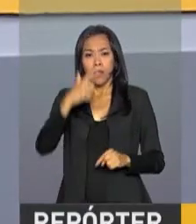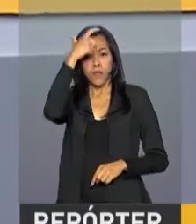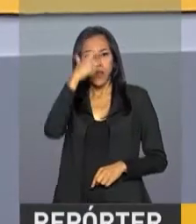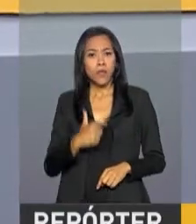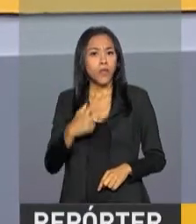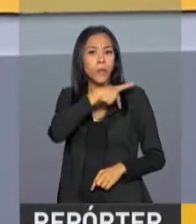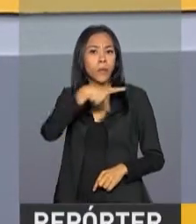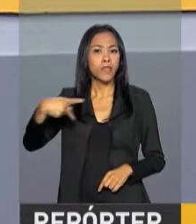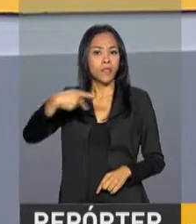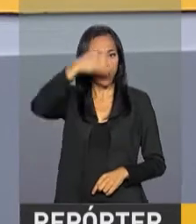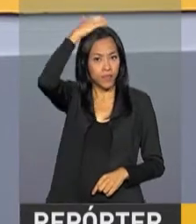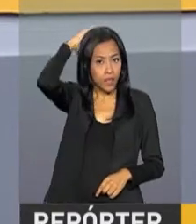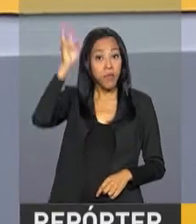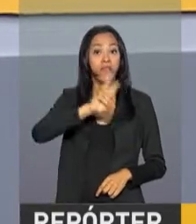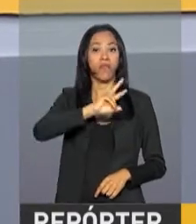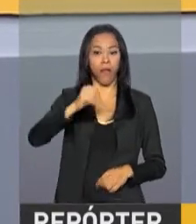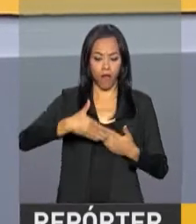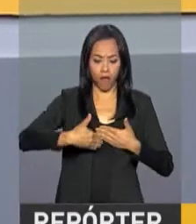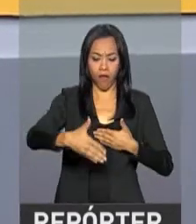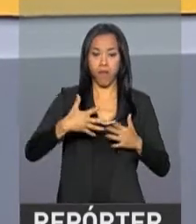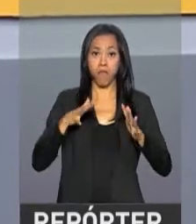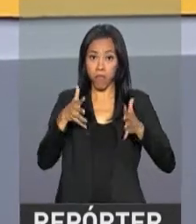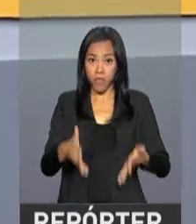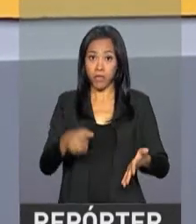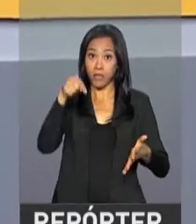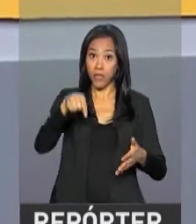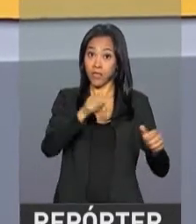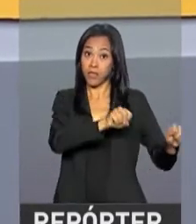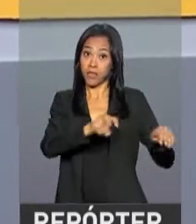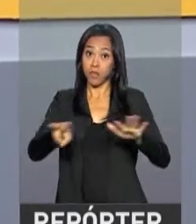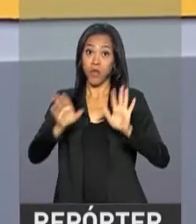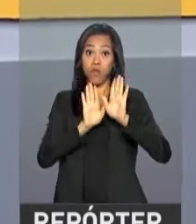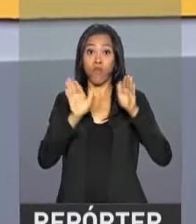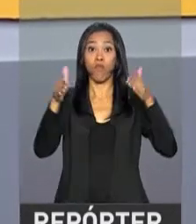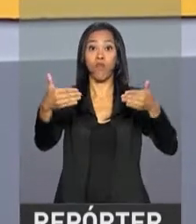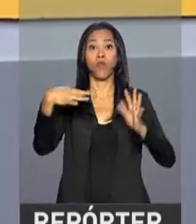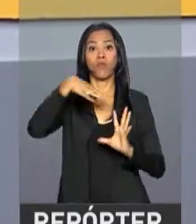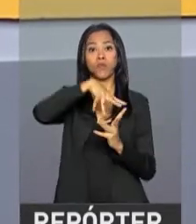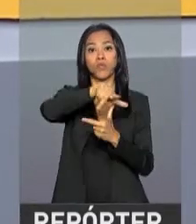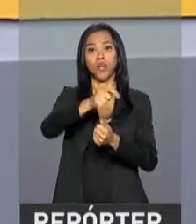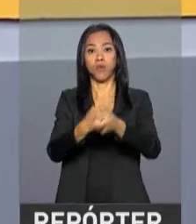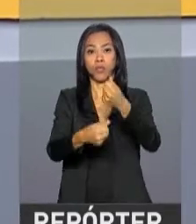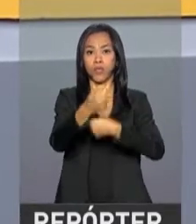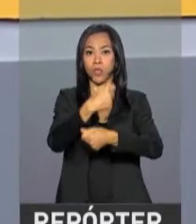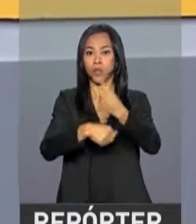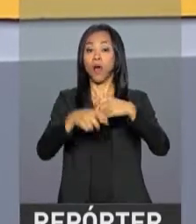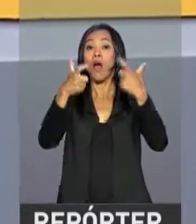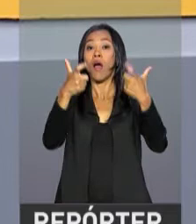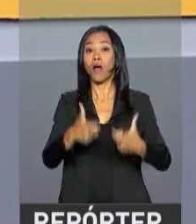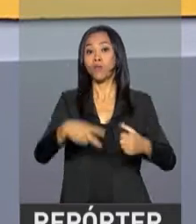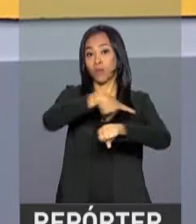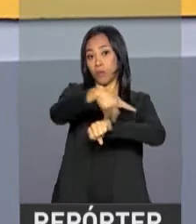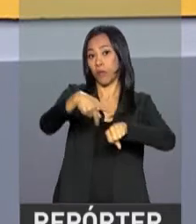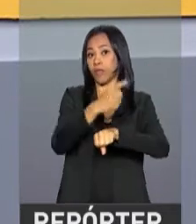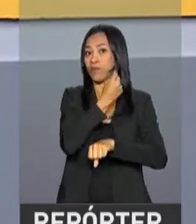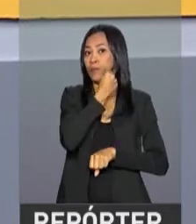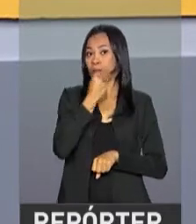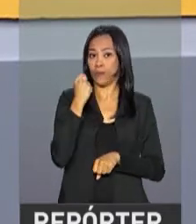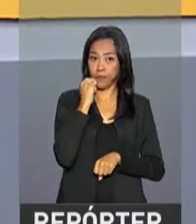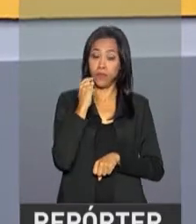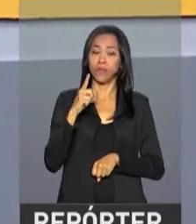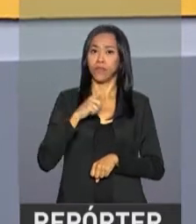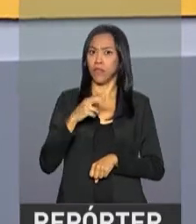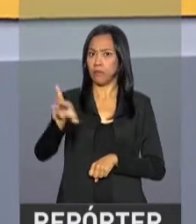presidente michel temer vai participar nesta semana do fórum econômico mundial de davos na suíça o encontro reúne as principais